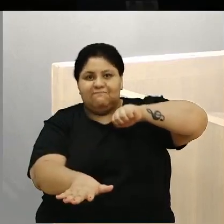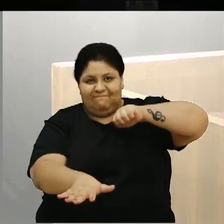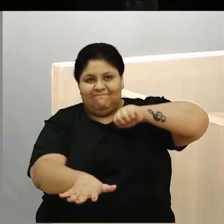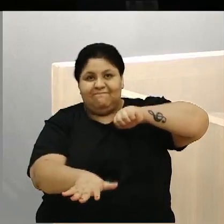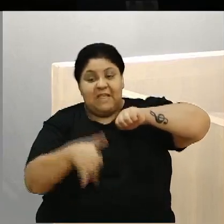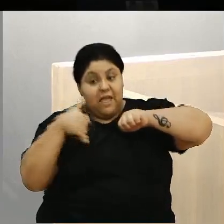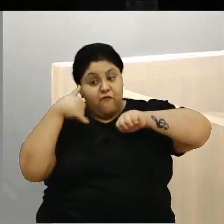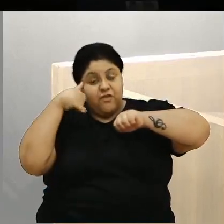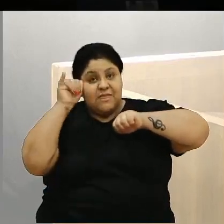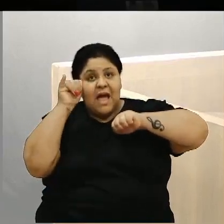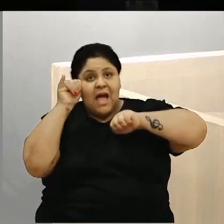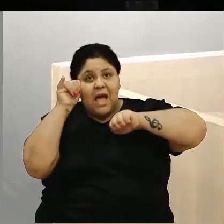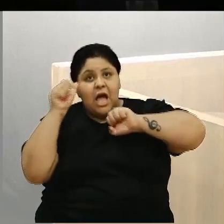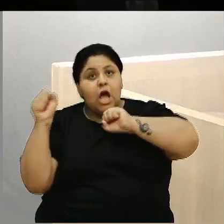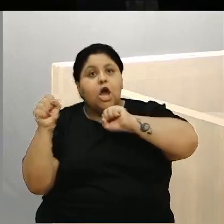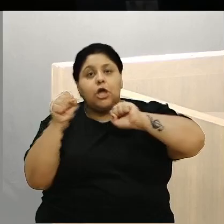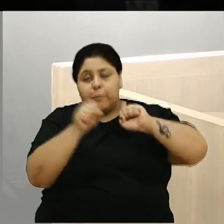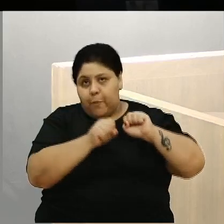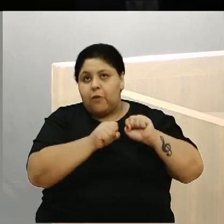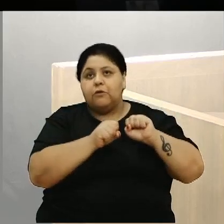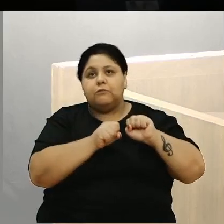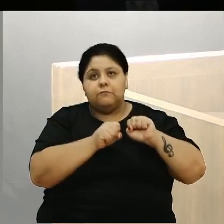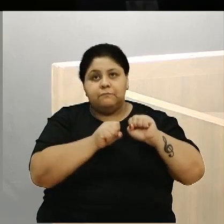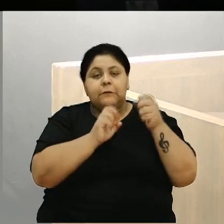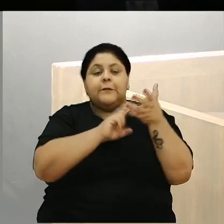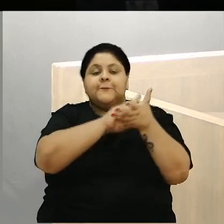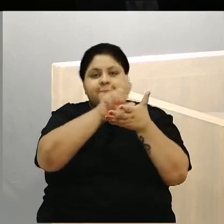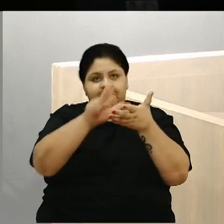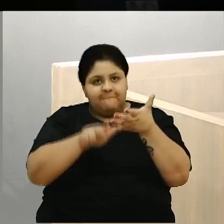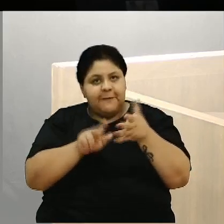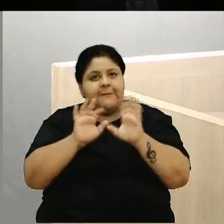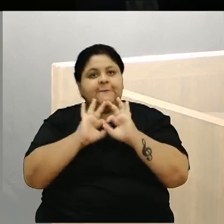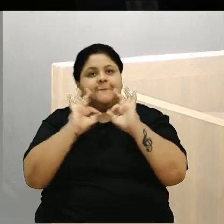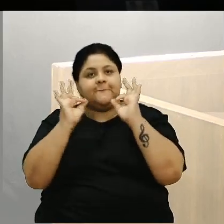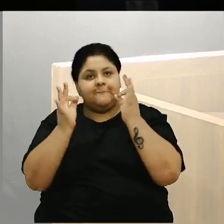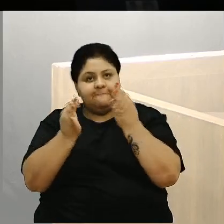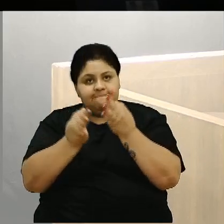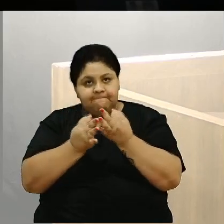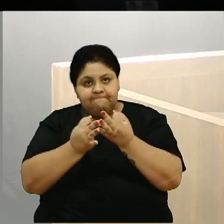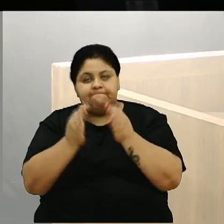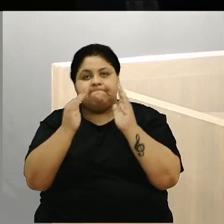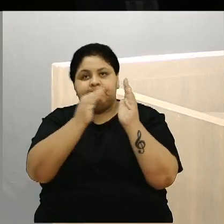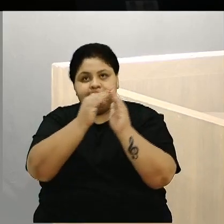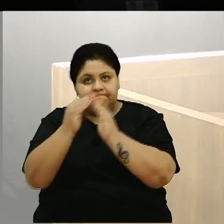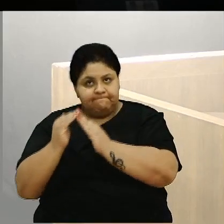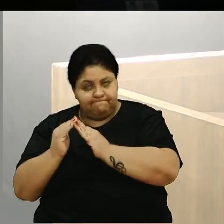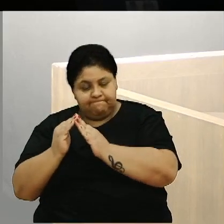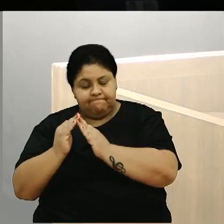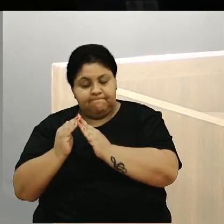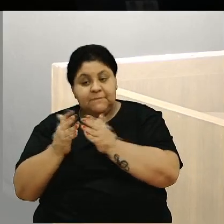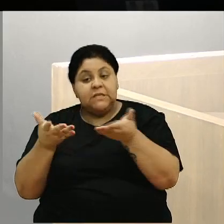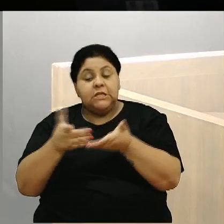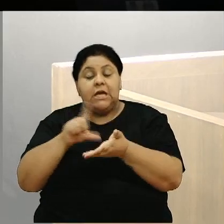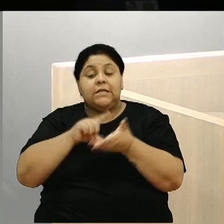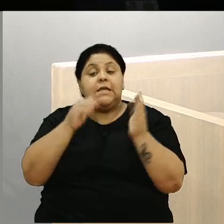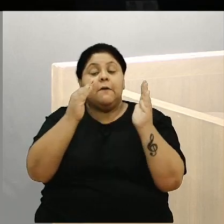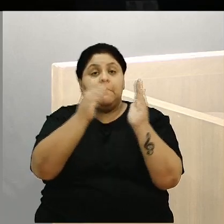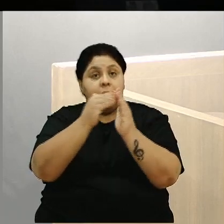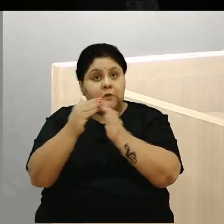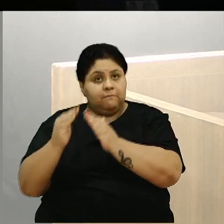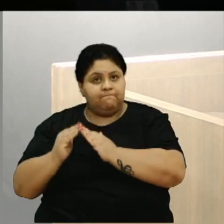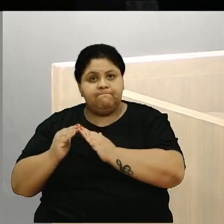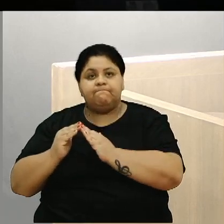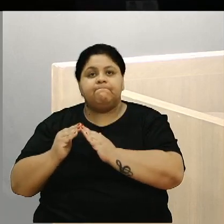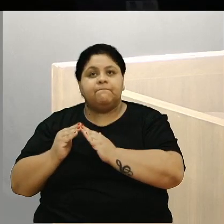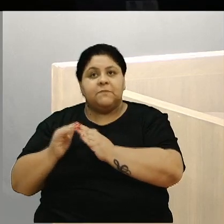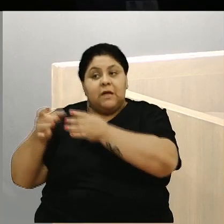que poderia vir a soterrar várias residências por ali, né? Nós já temos residências que, de fato, foram